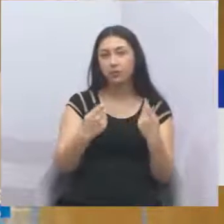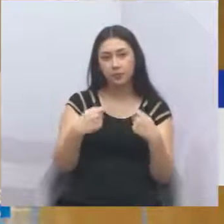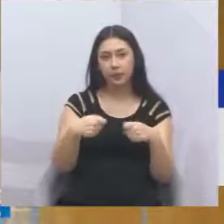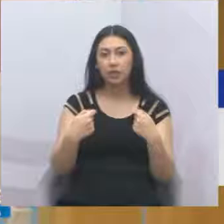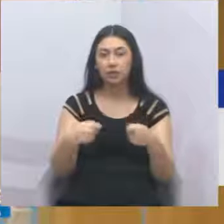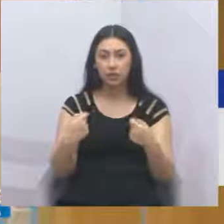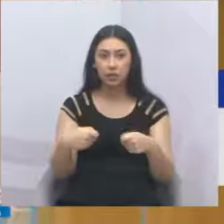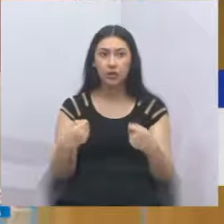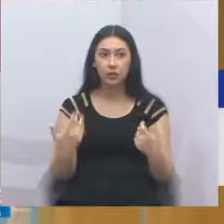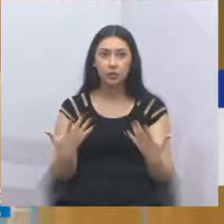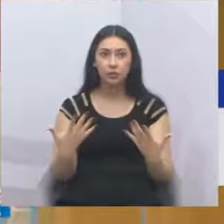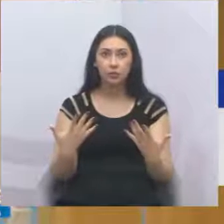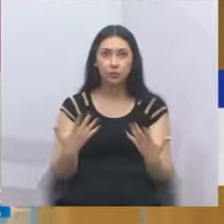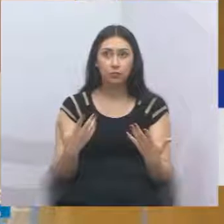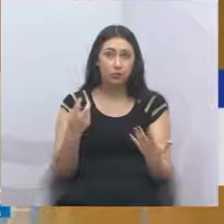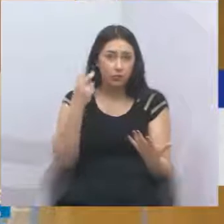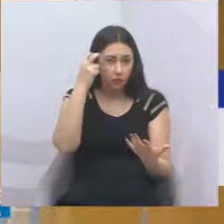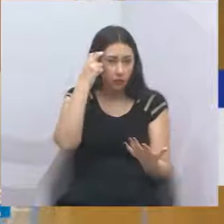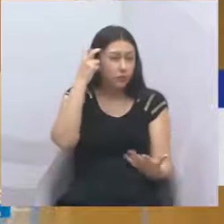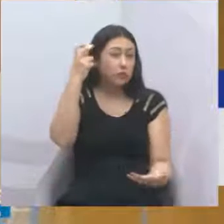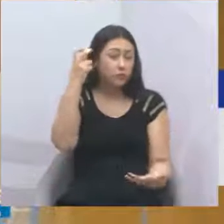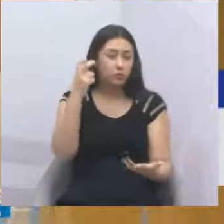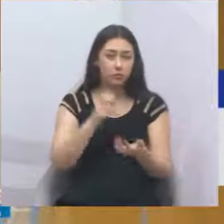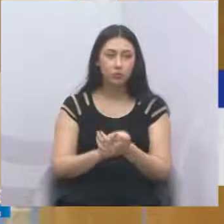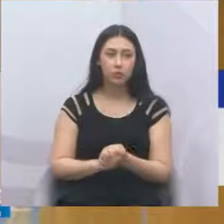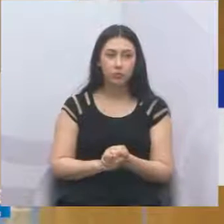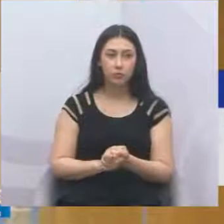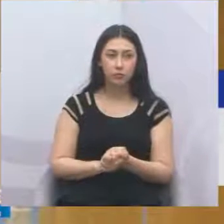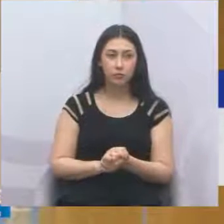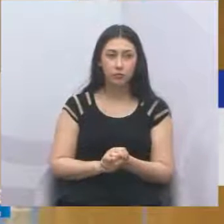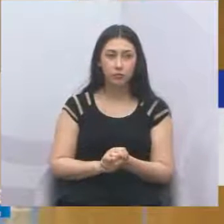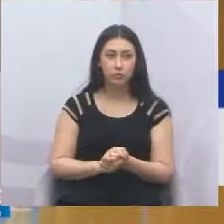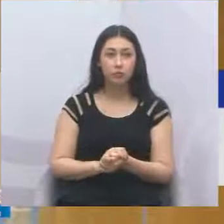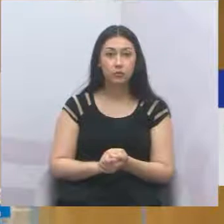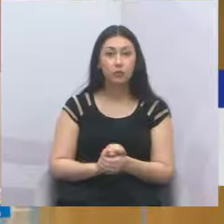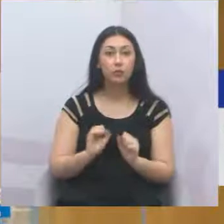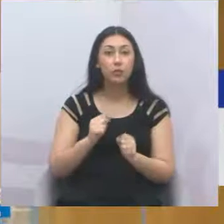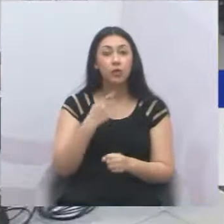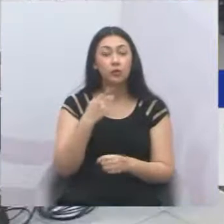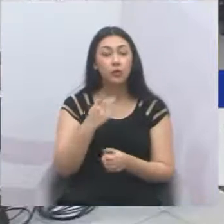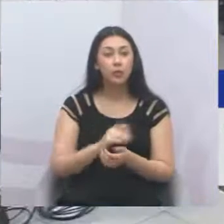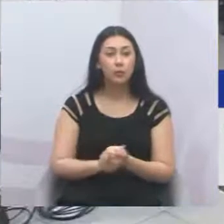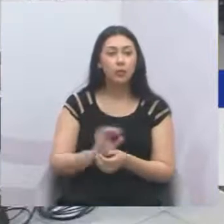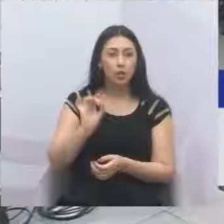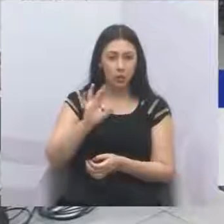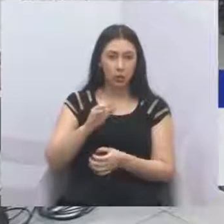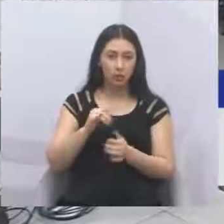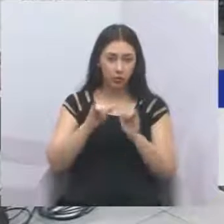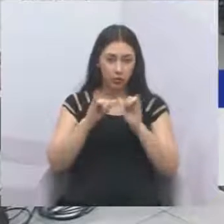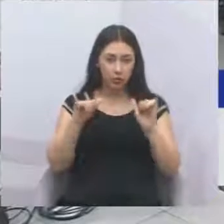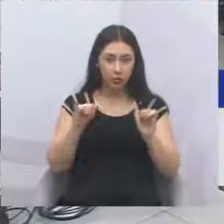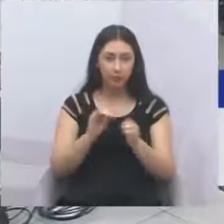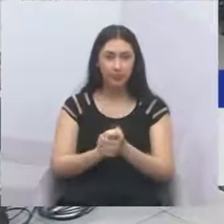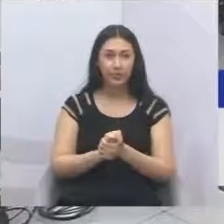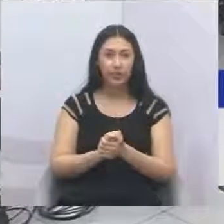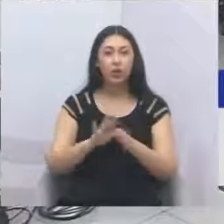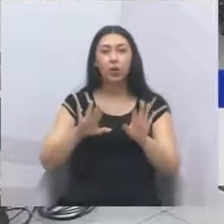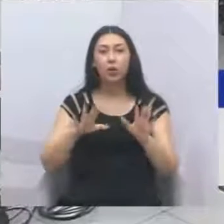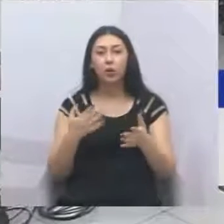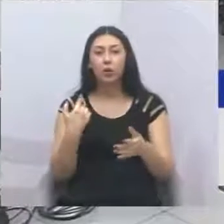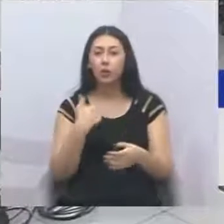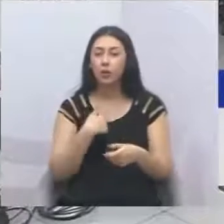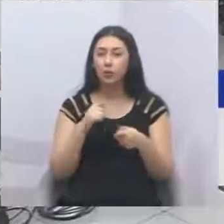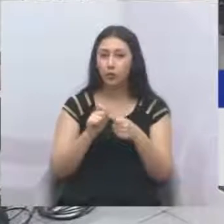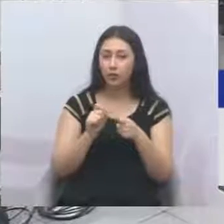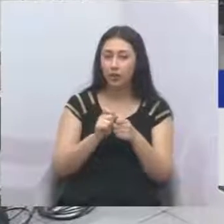necessitam dessa lucidez de ambas as partes. Pois não, vereadora? Só para complementar, de vez em quando eu faço umas